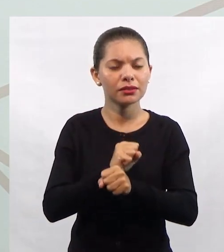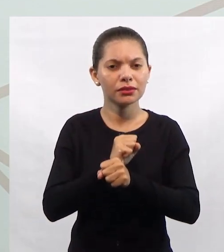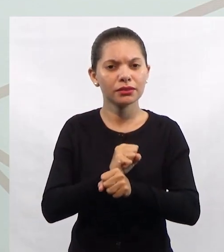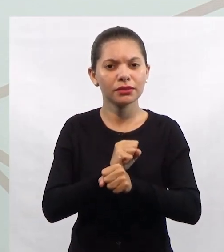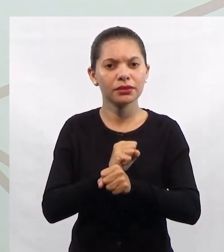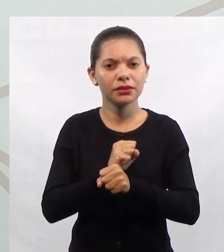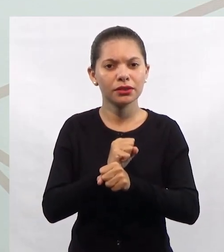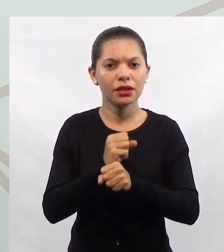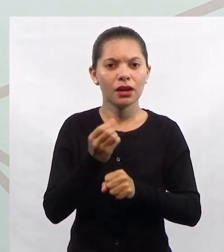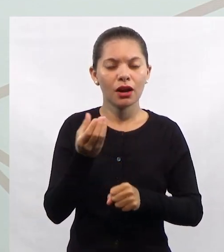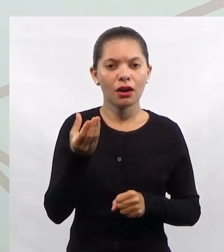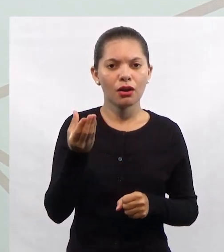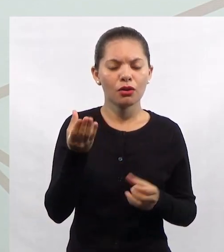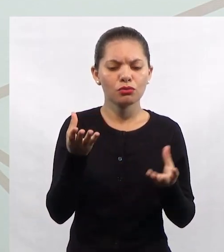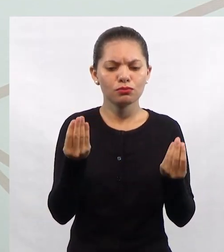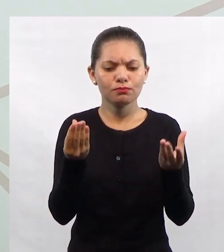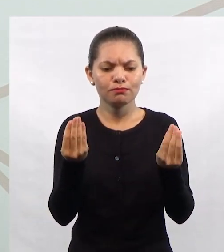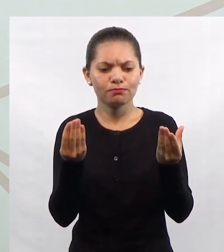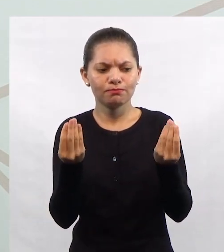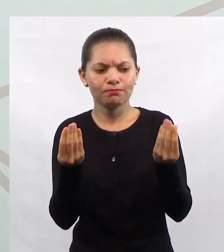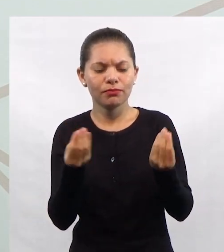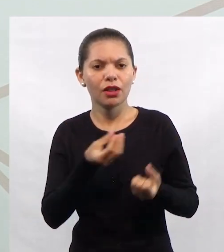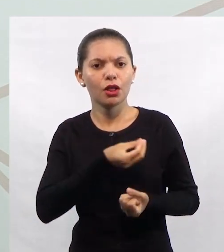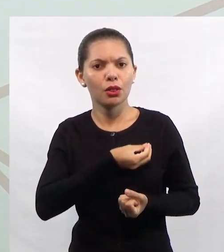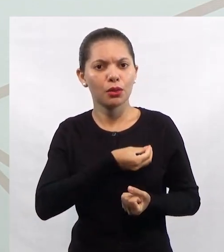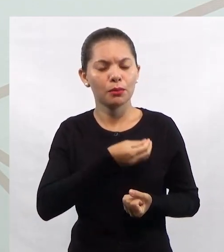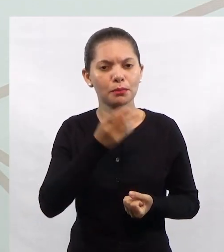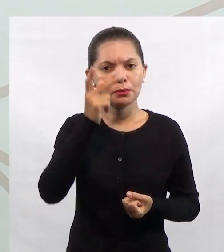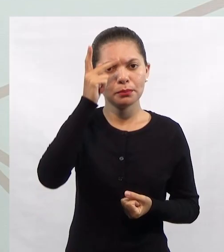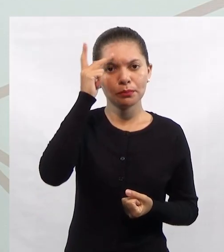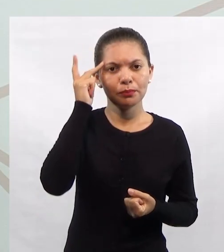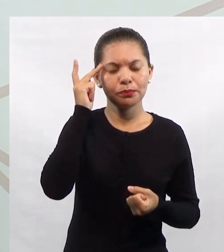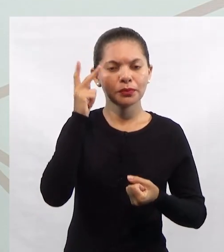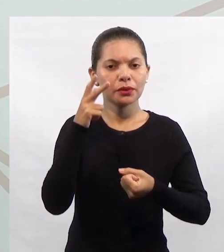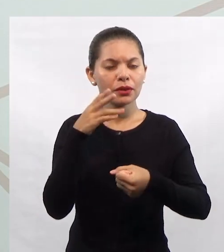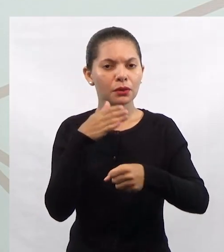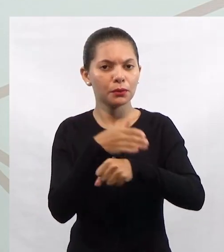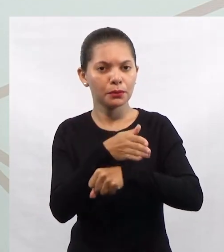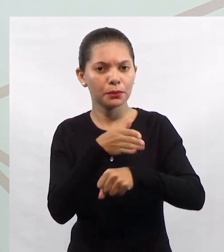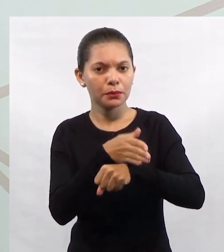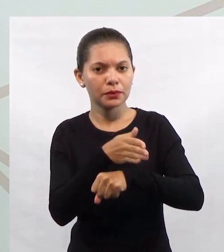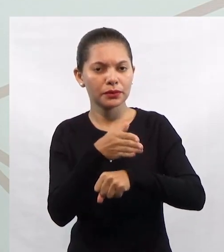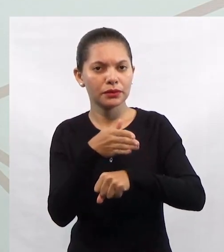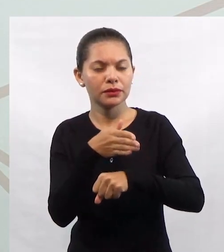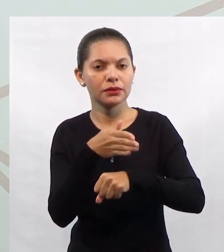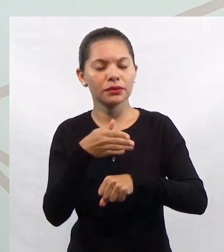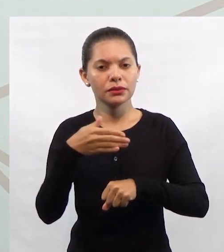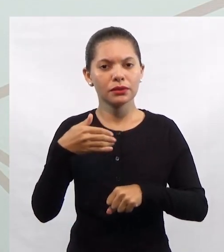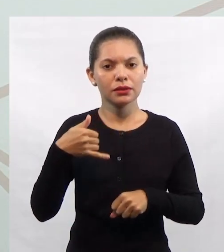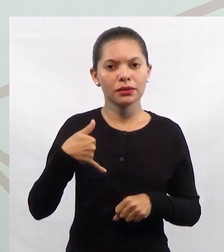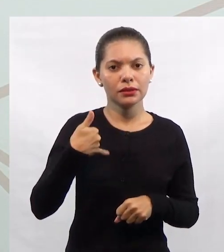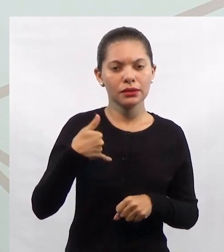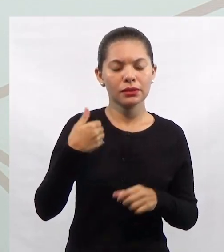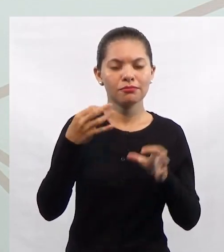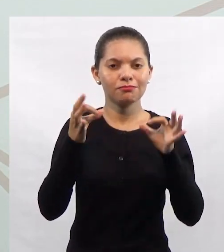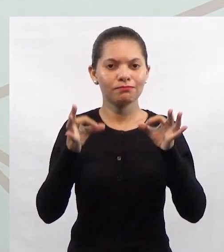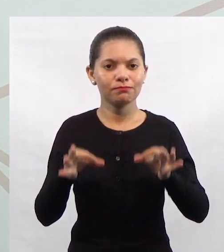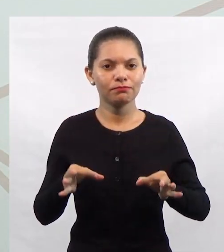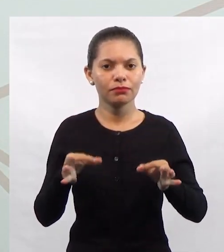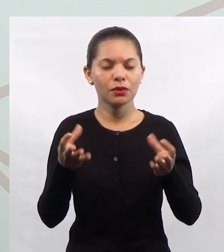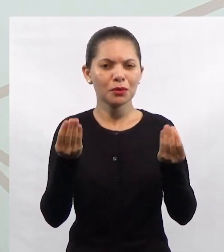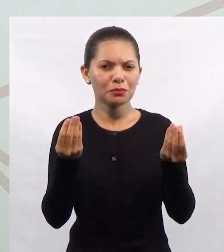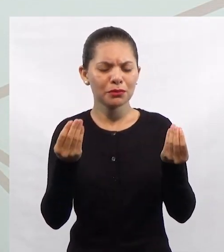garantir a um grande número de pessoas o acesso e a permanência à escola na idade adequada. E isso,